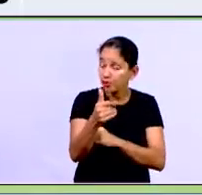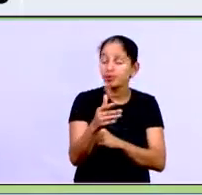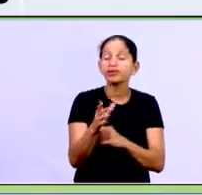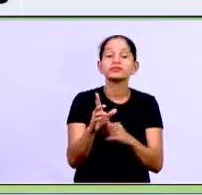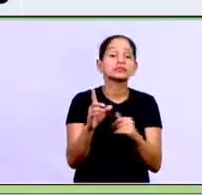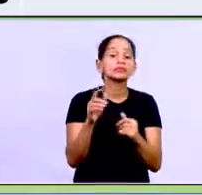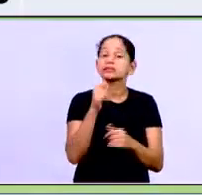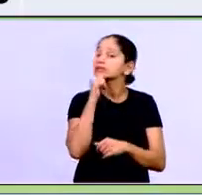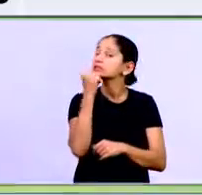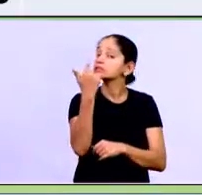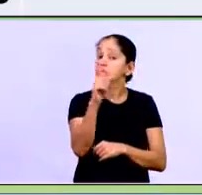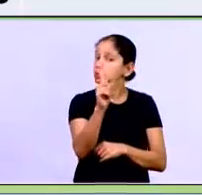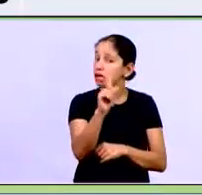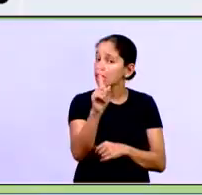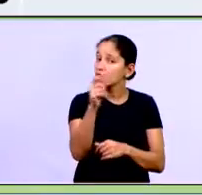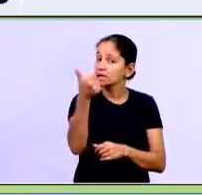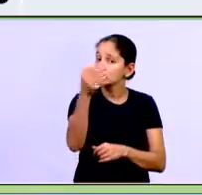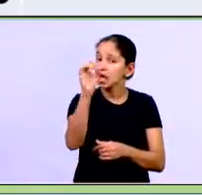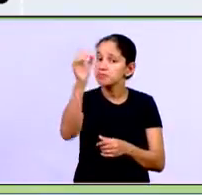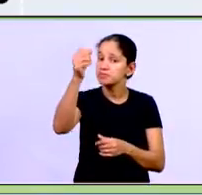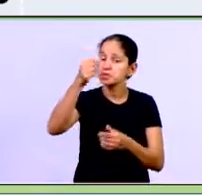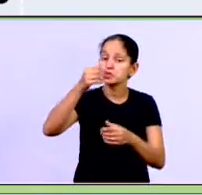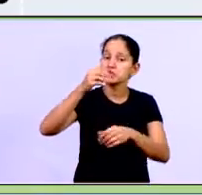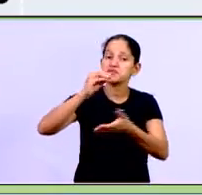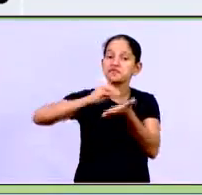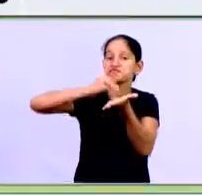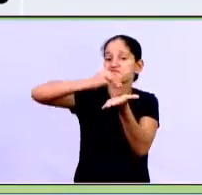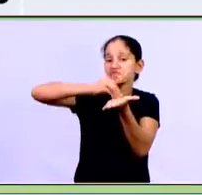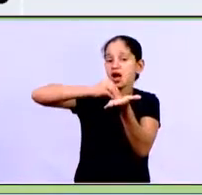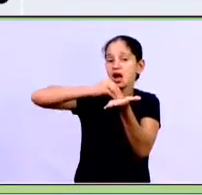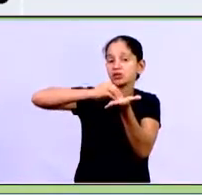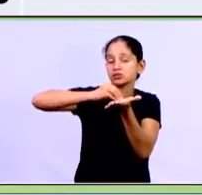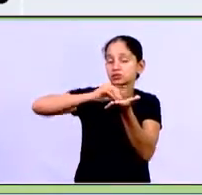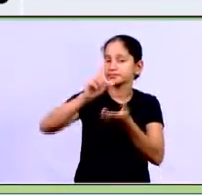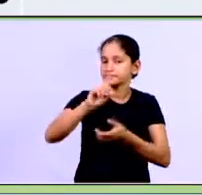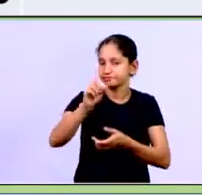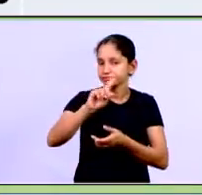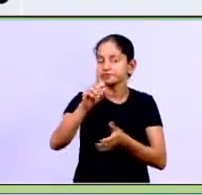não devo mais os 10 mil. Por quê? Dos 10 mil foi tirado